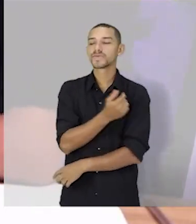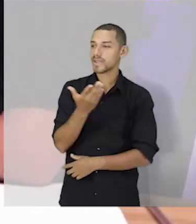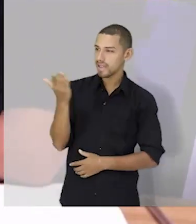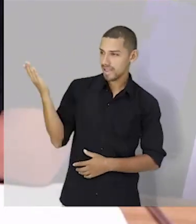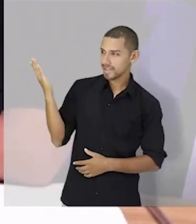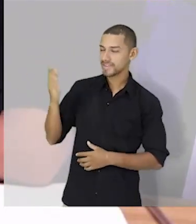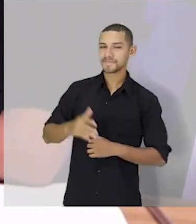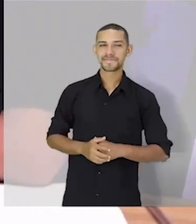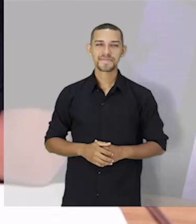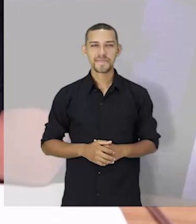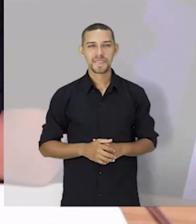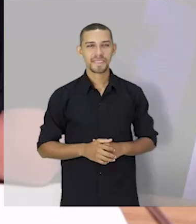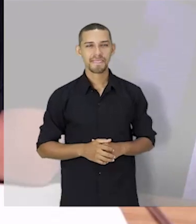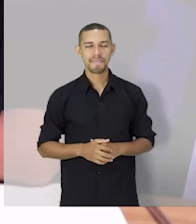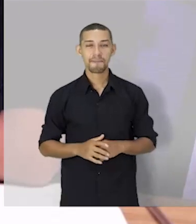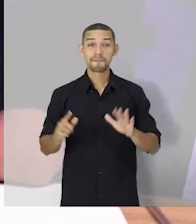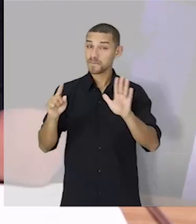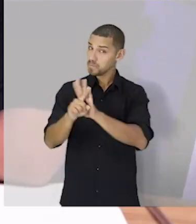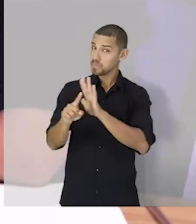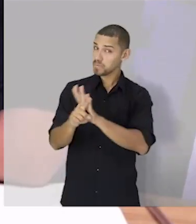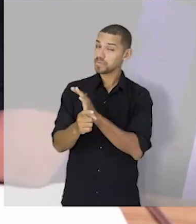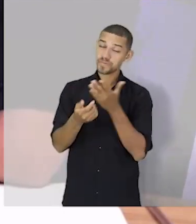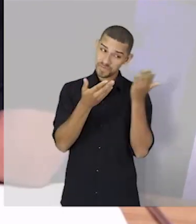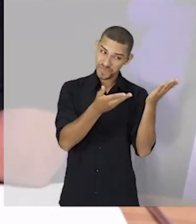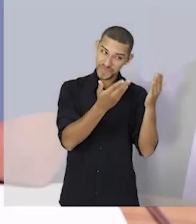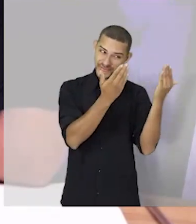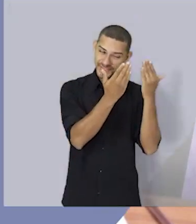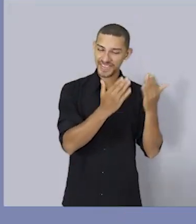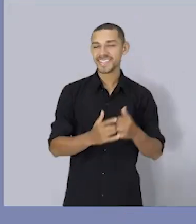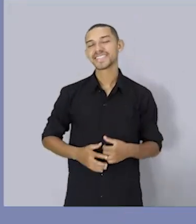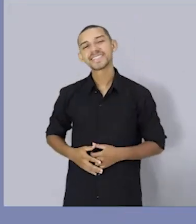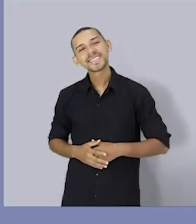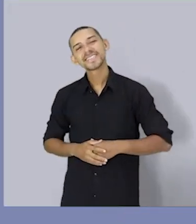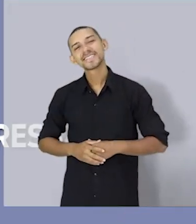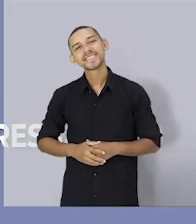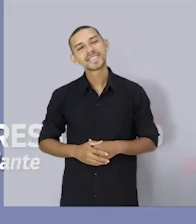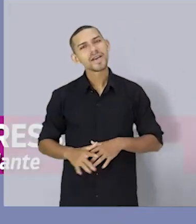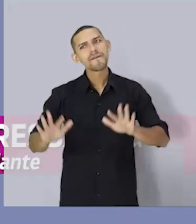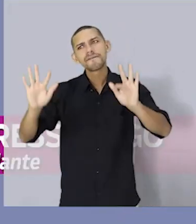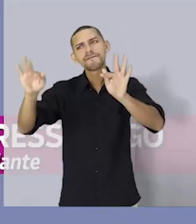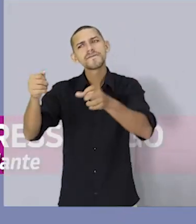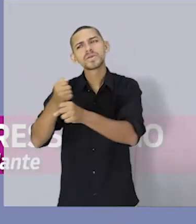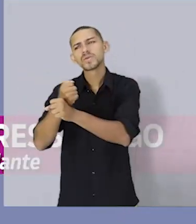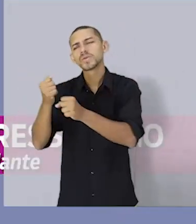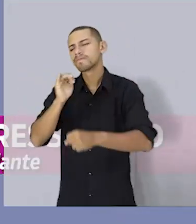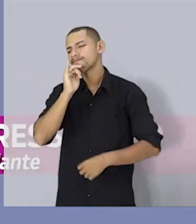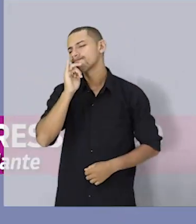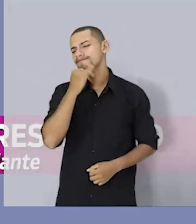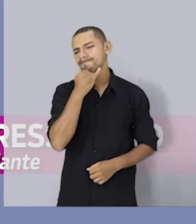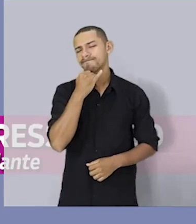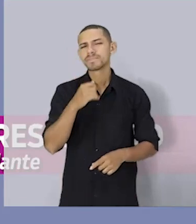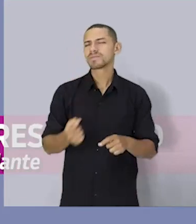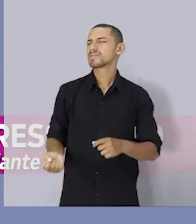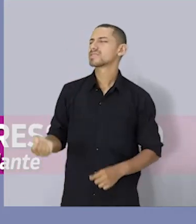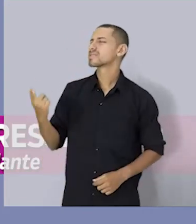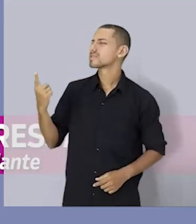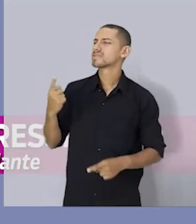estudantes com algumas perguntas para você. O final do ano me deixa triste e estranho.